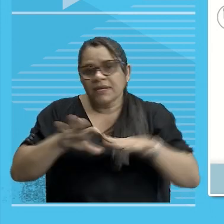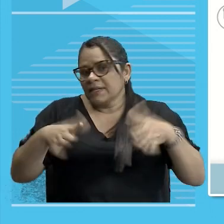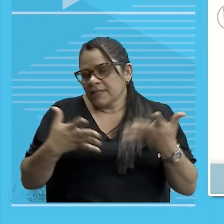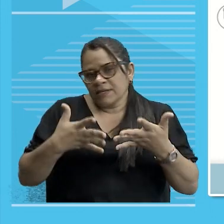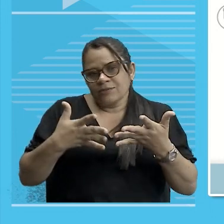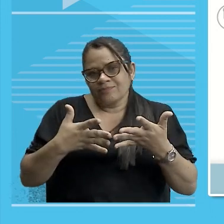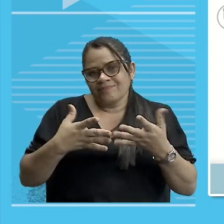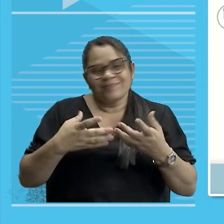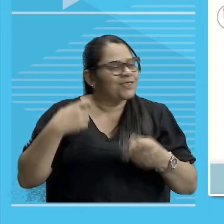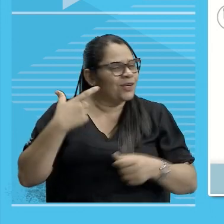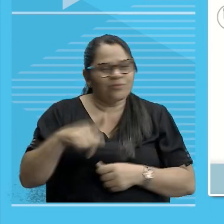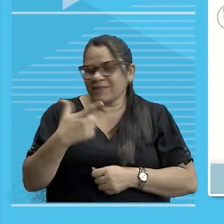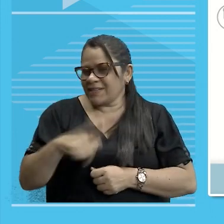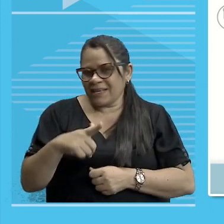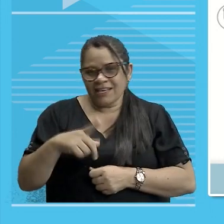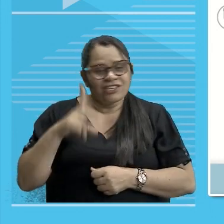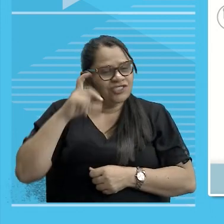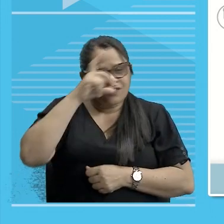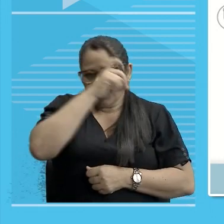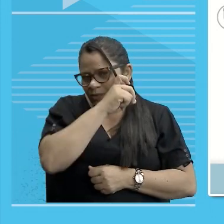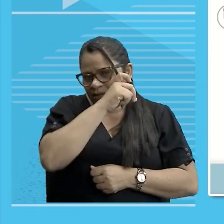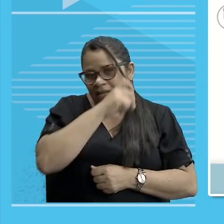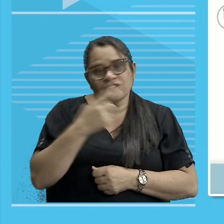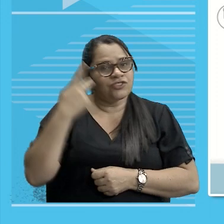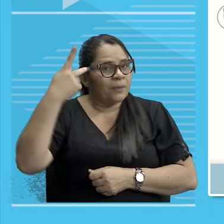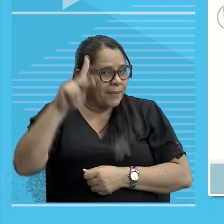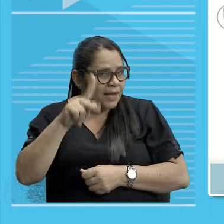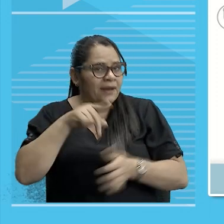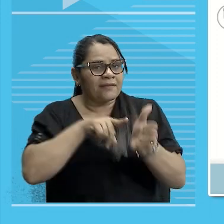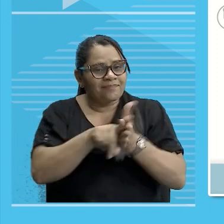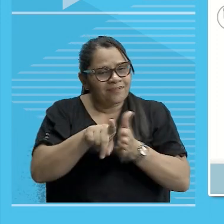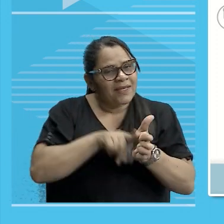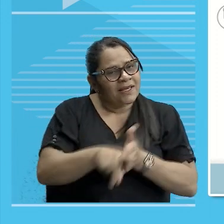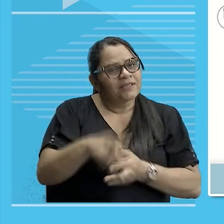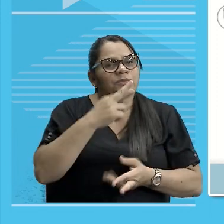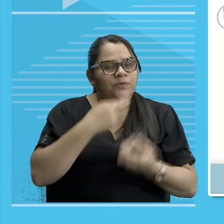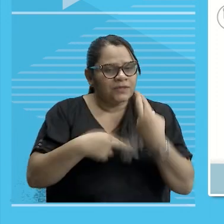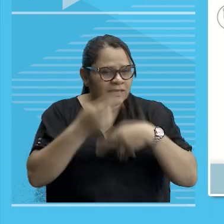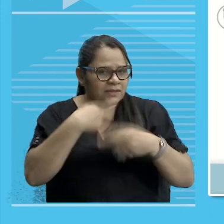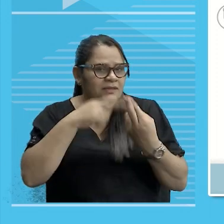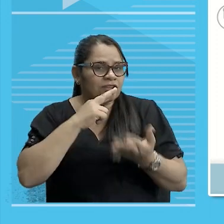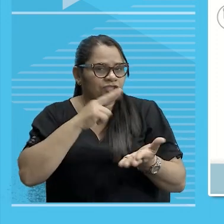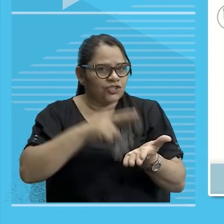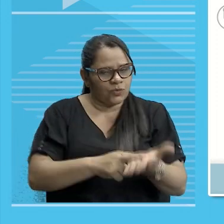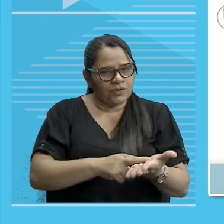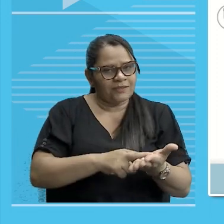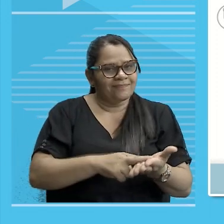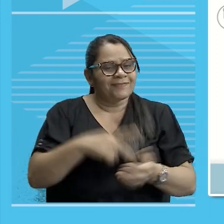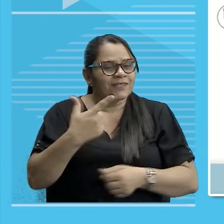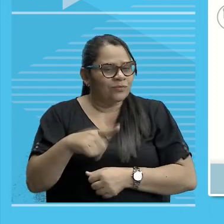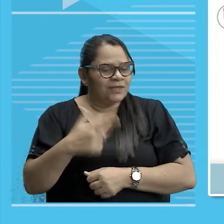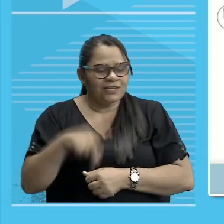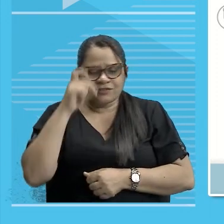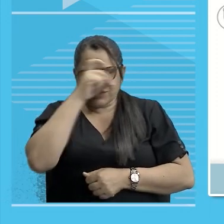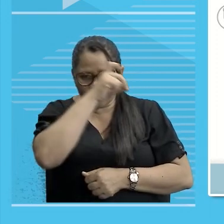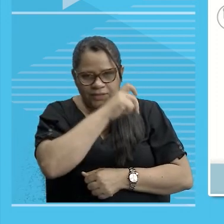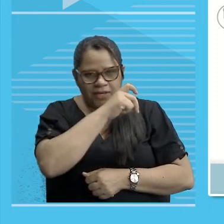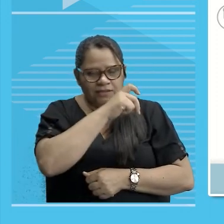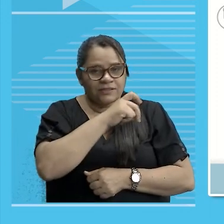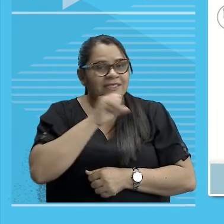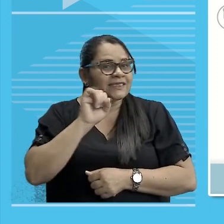vão ter dificuldade na hora de responder estas questões não tem dificuldade